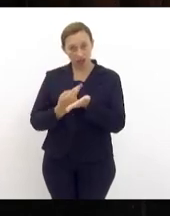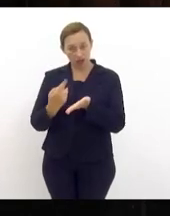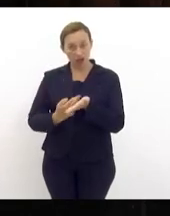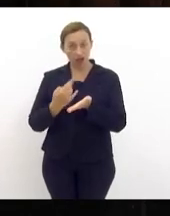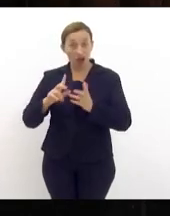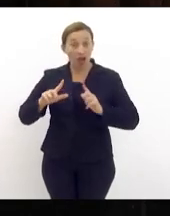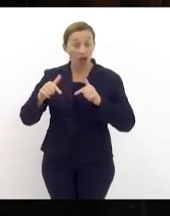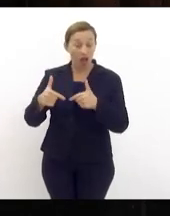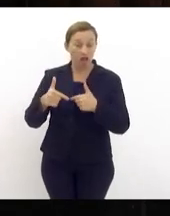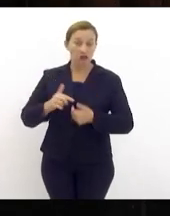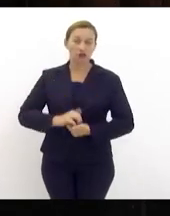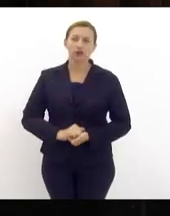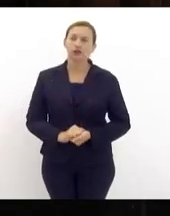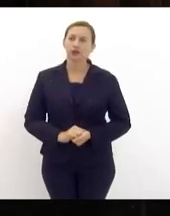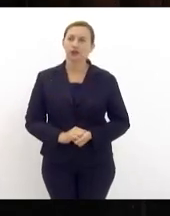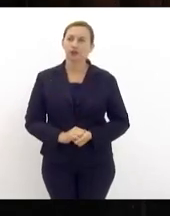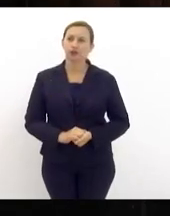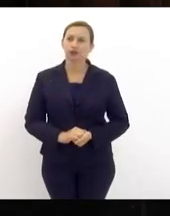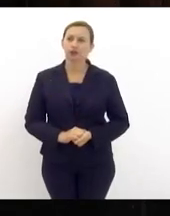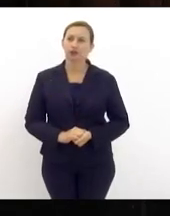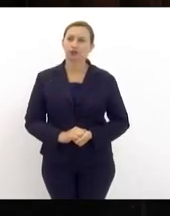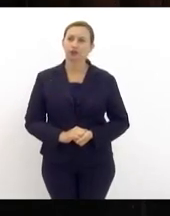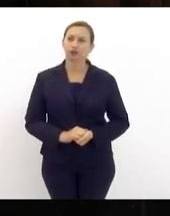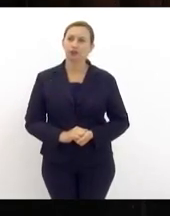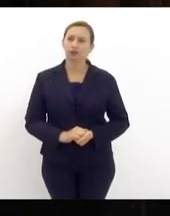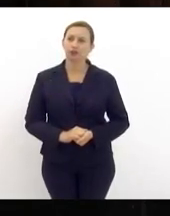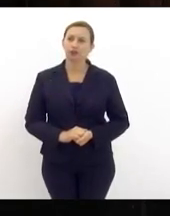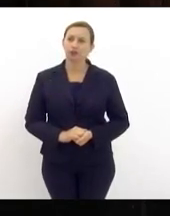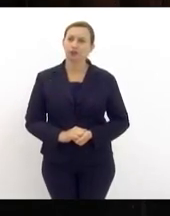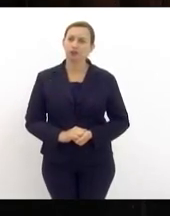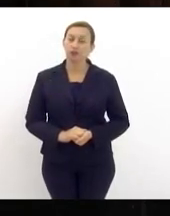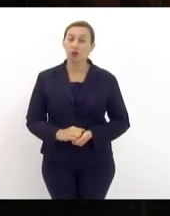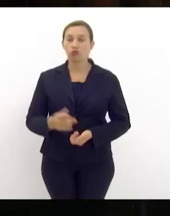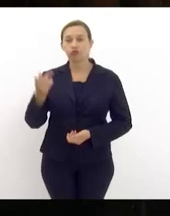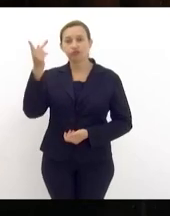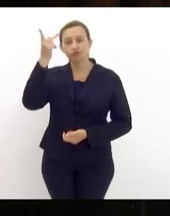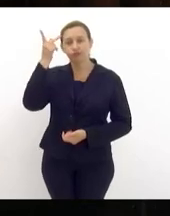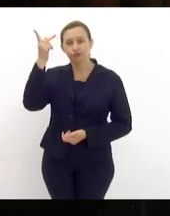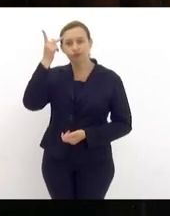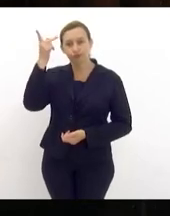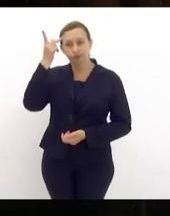opera no mercado de Rio e São